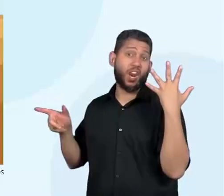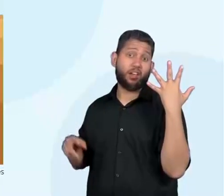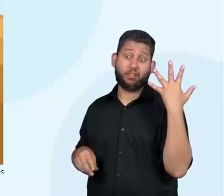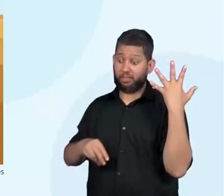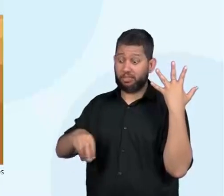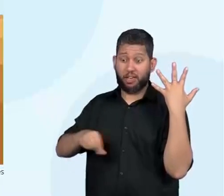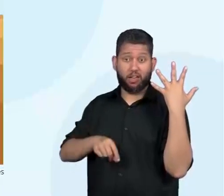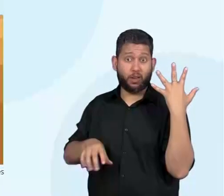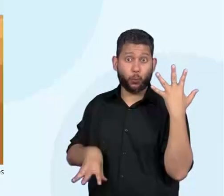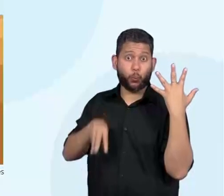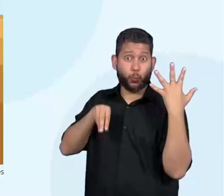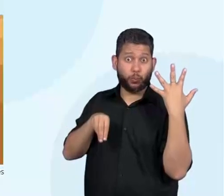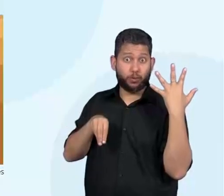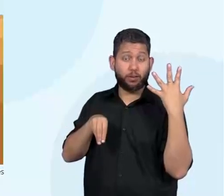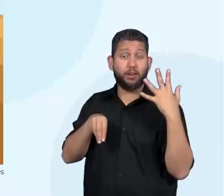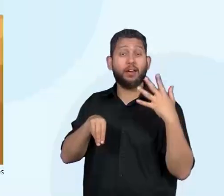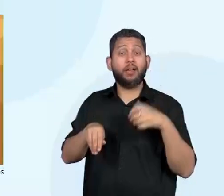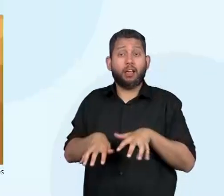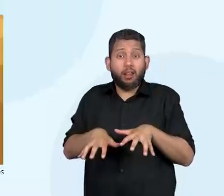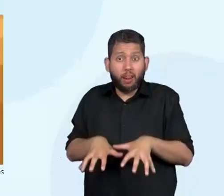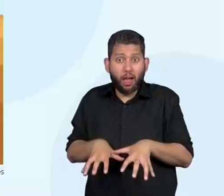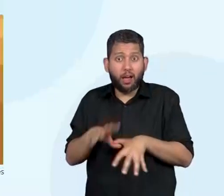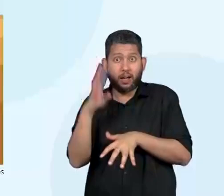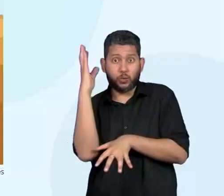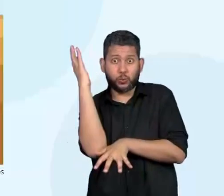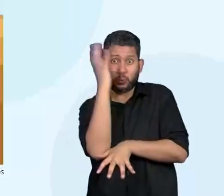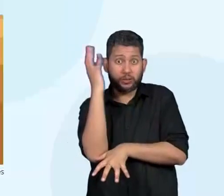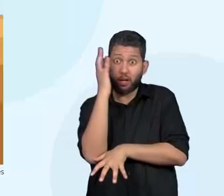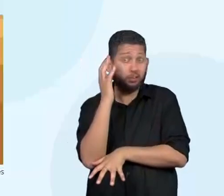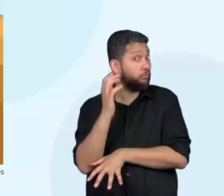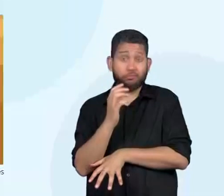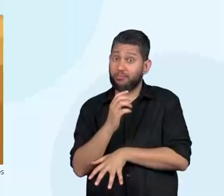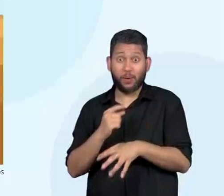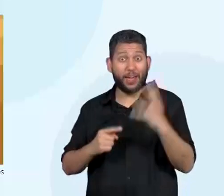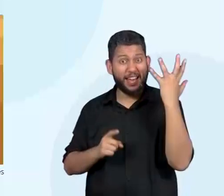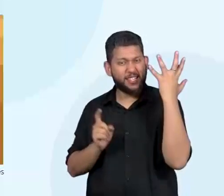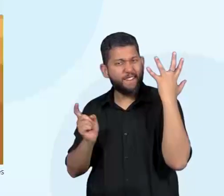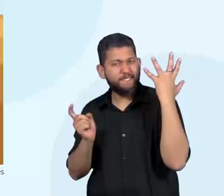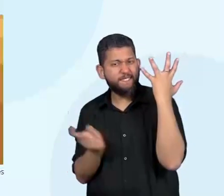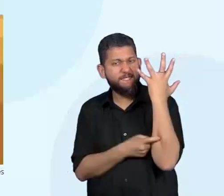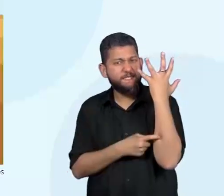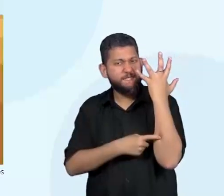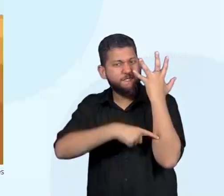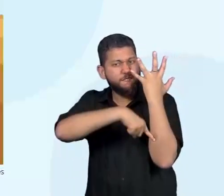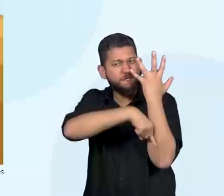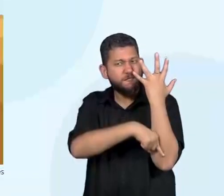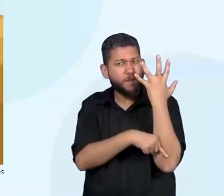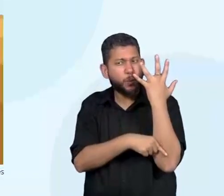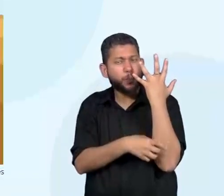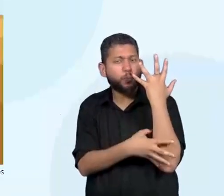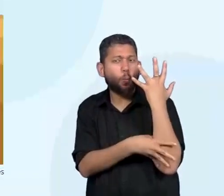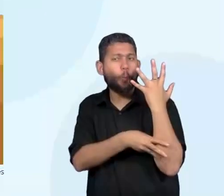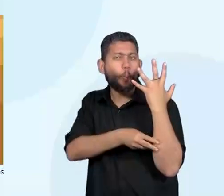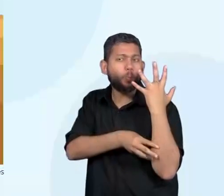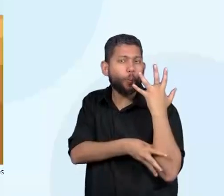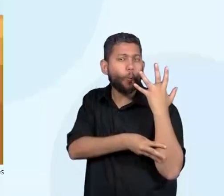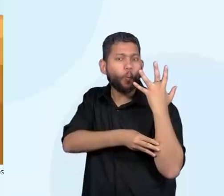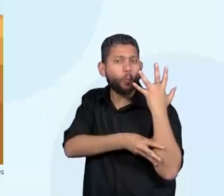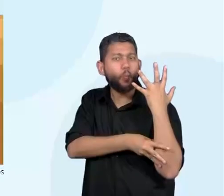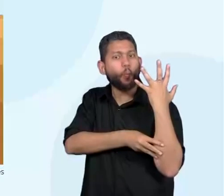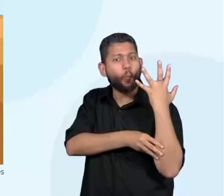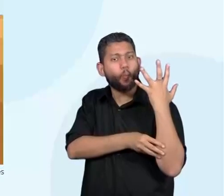apenas sustentar, uhum, mas também retirar esses nutrientes de uma outra planta, parasitando nesse